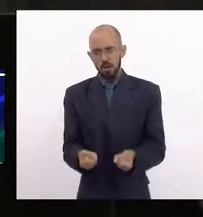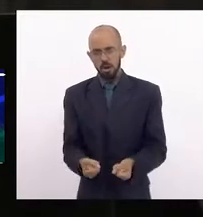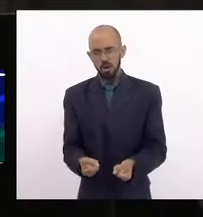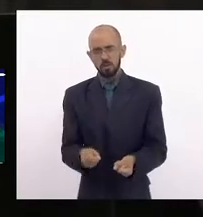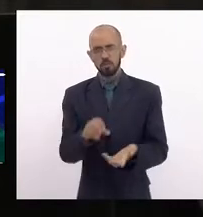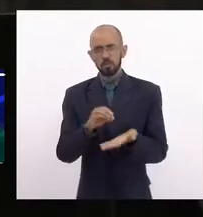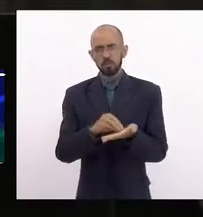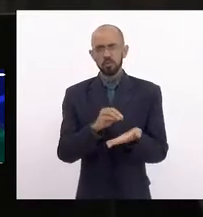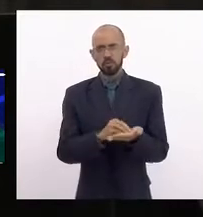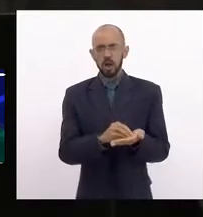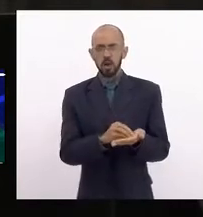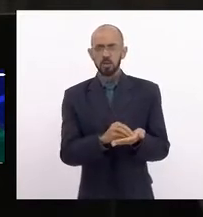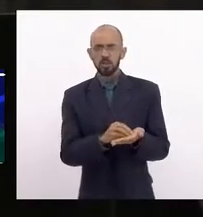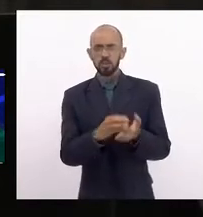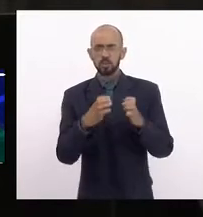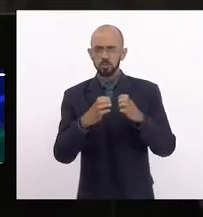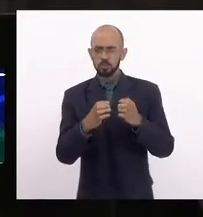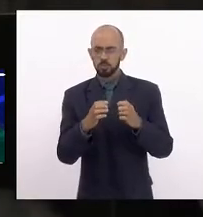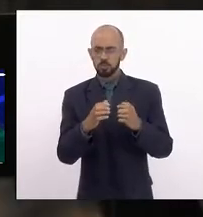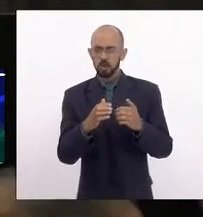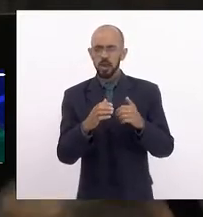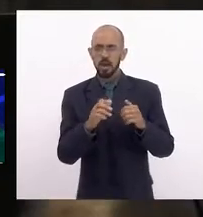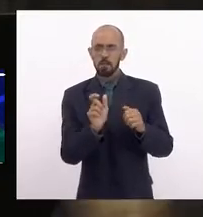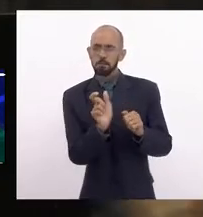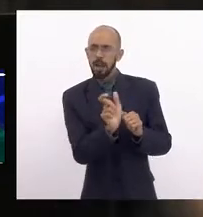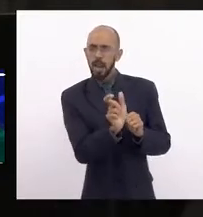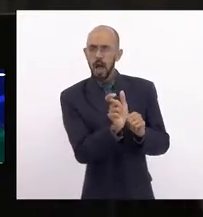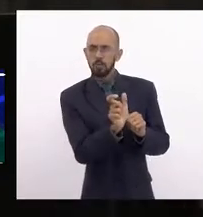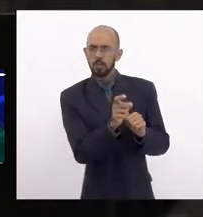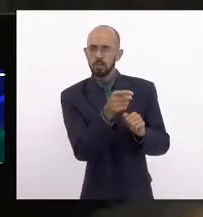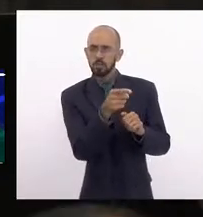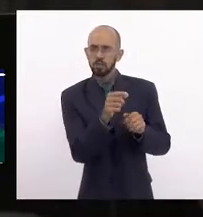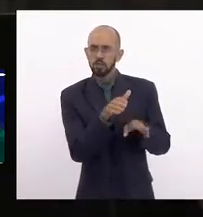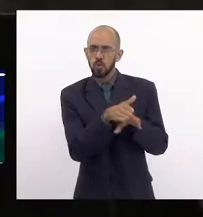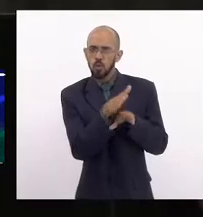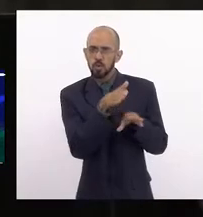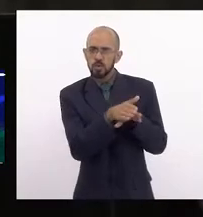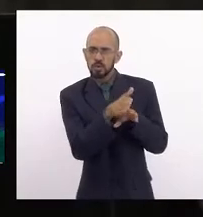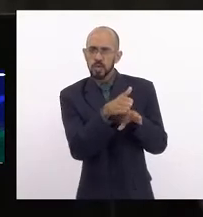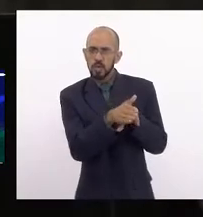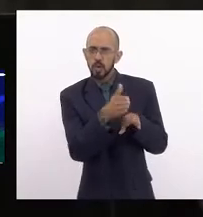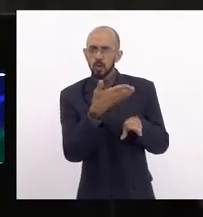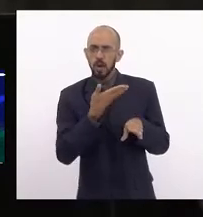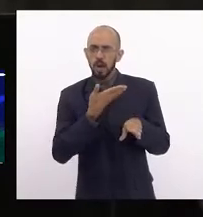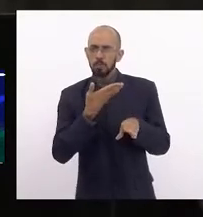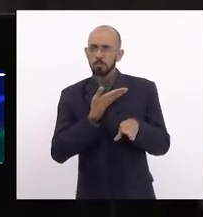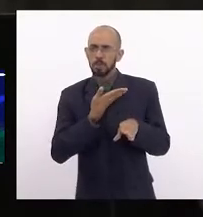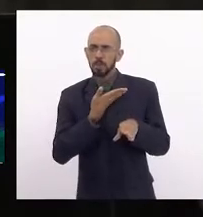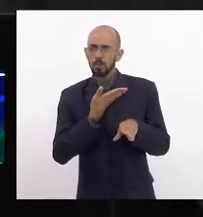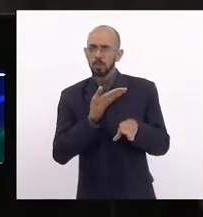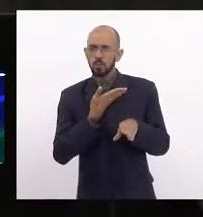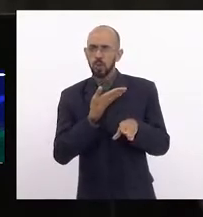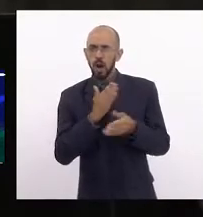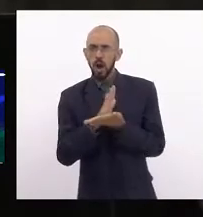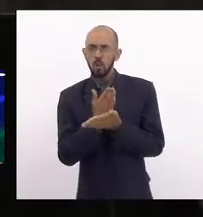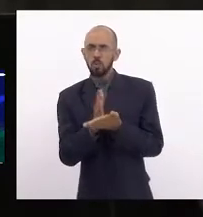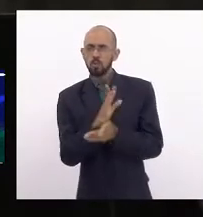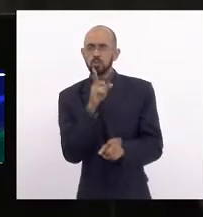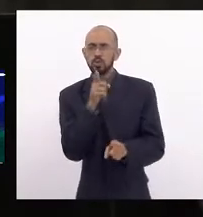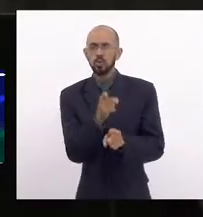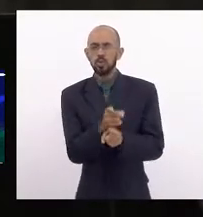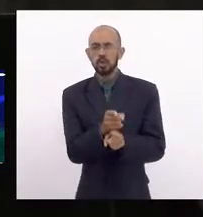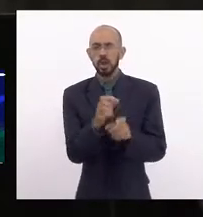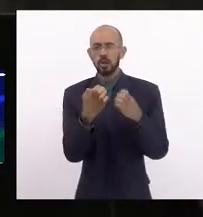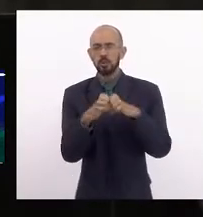por falta de uma evangelização por falta de um conselho amigo encontrou no evangelismo esse